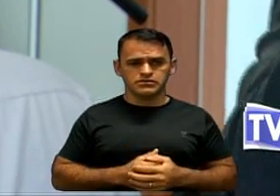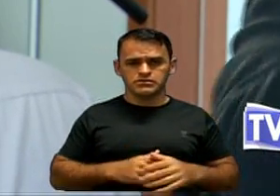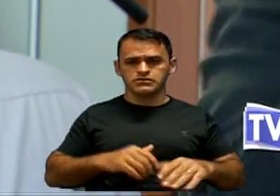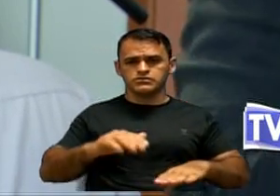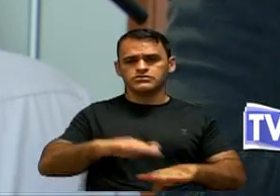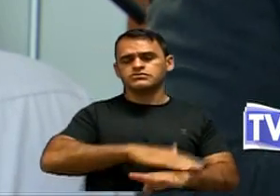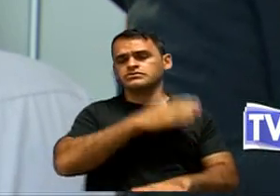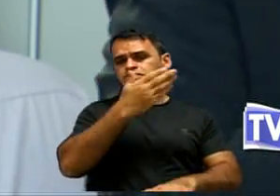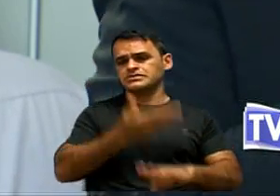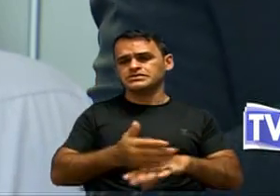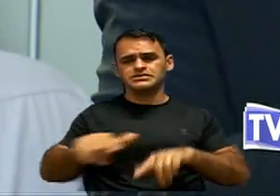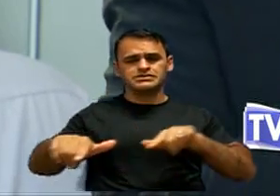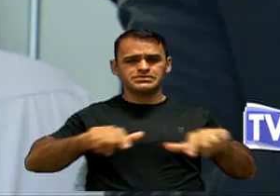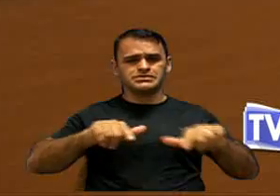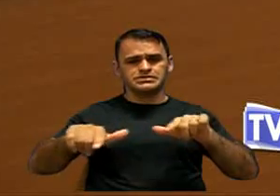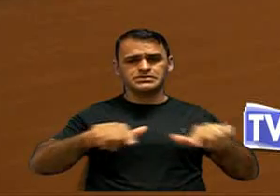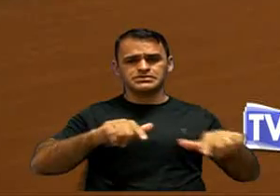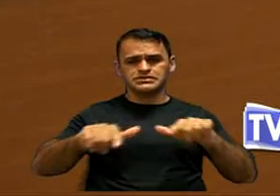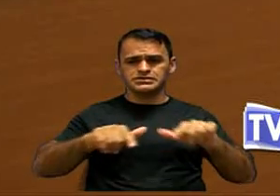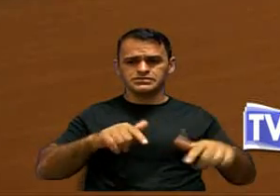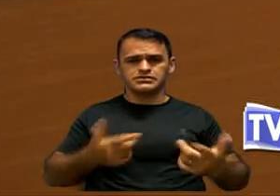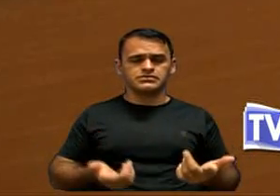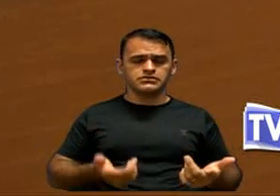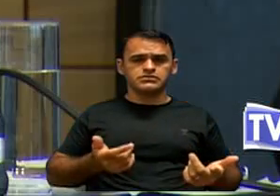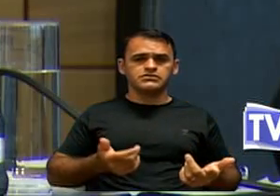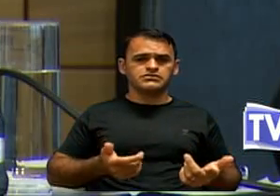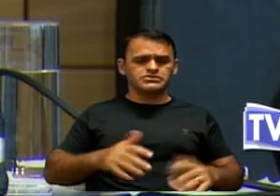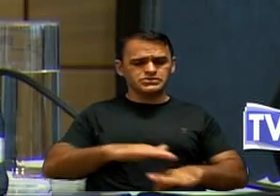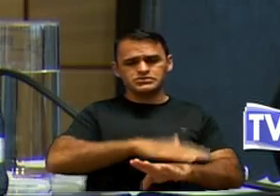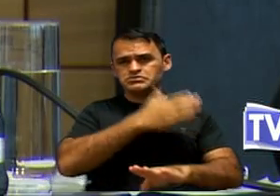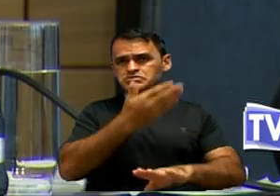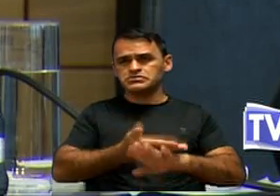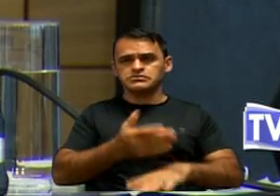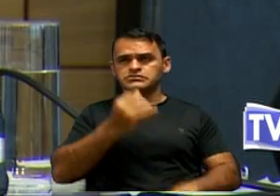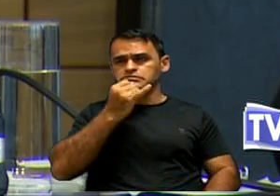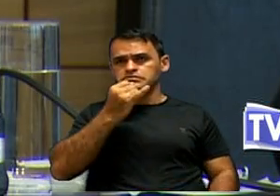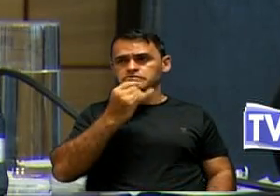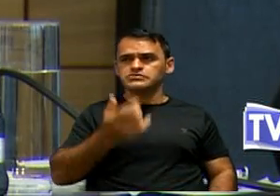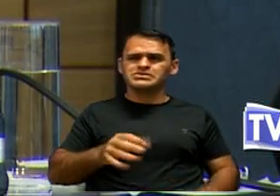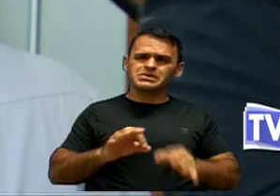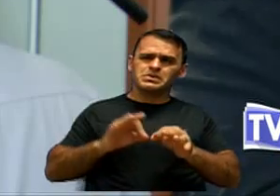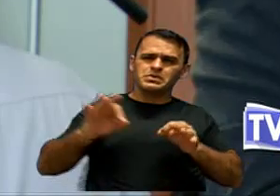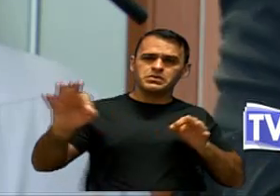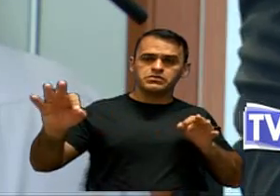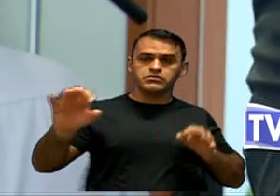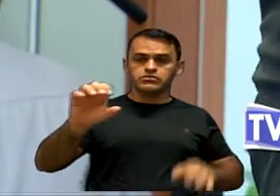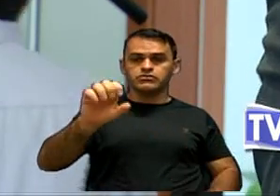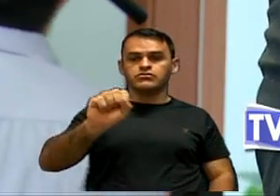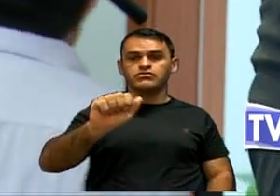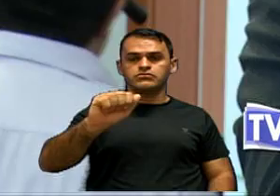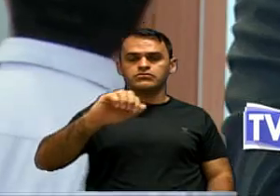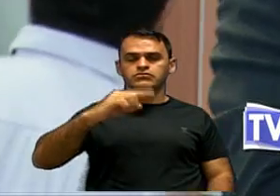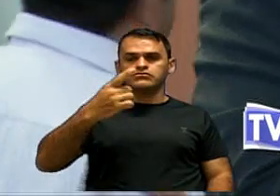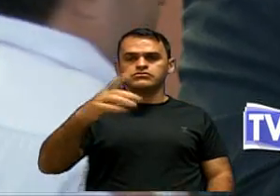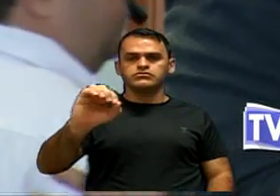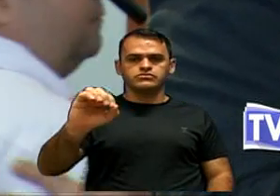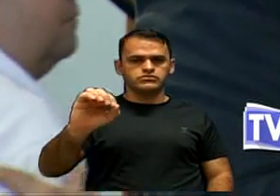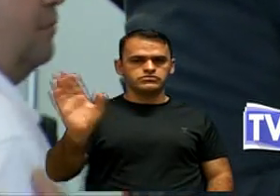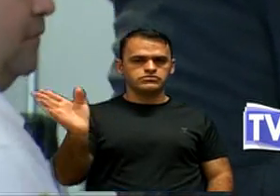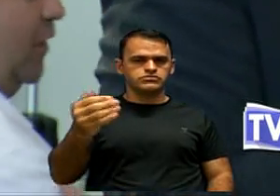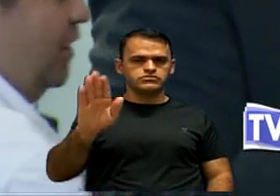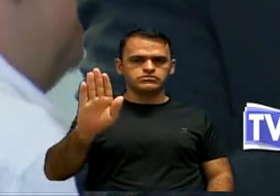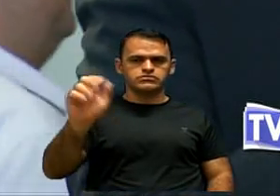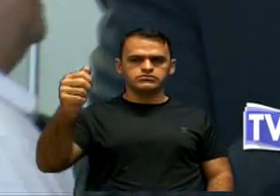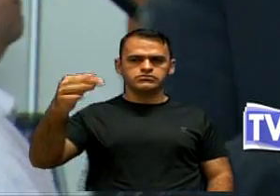psicólogo, trabalhou, né, orientando então, na rede dos alunos. Então tem uma jornada dupla, Fausto, e trabalha, por exemplo, lá no Parque São Bento, do bairro do que é do Nobre Rafael